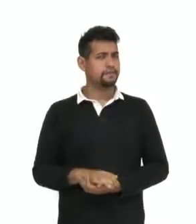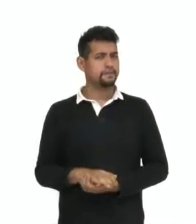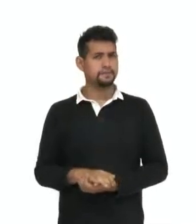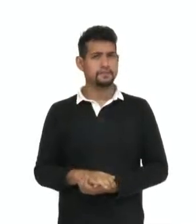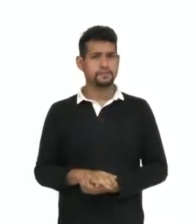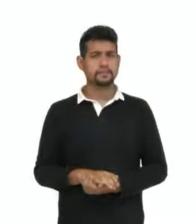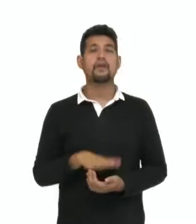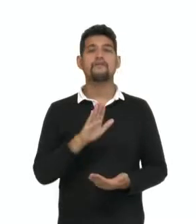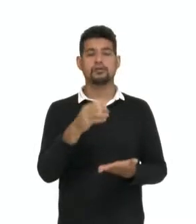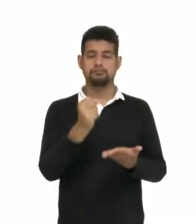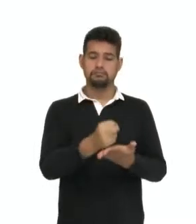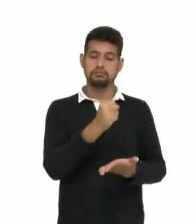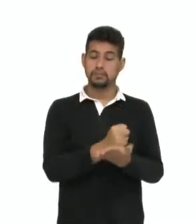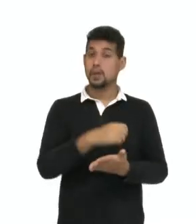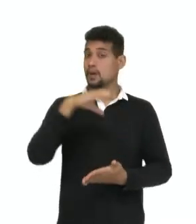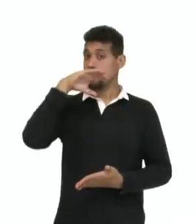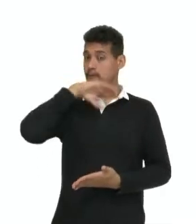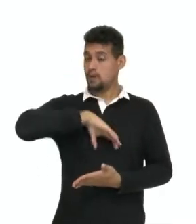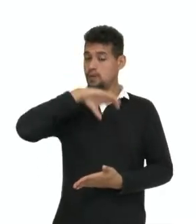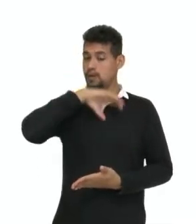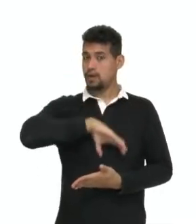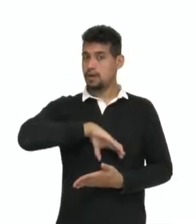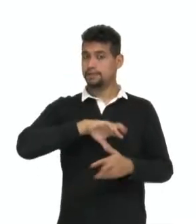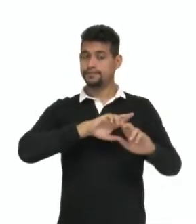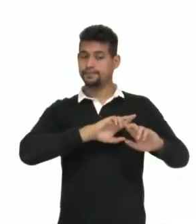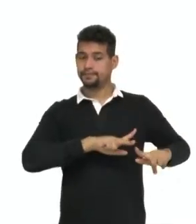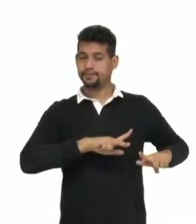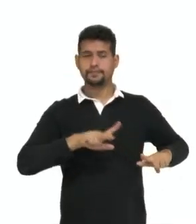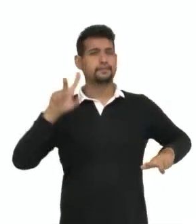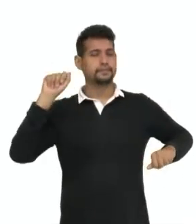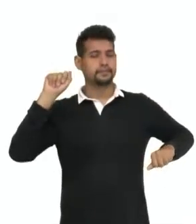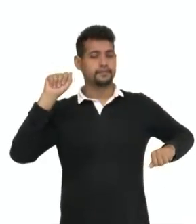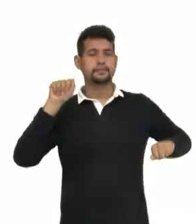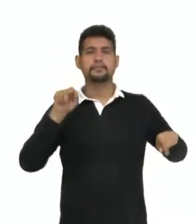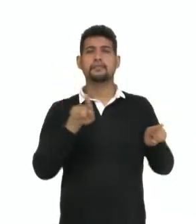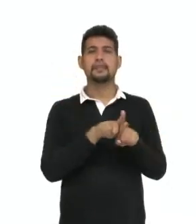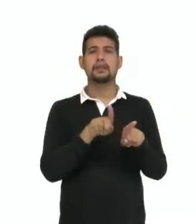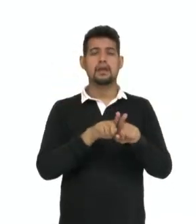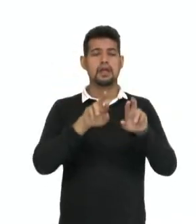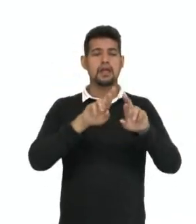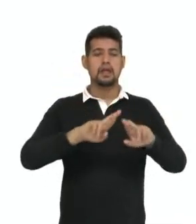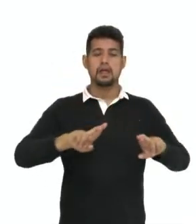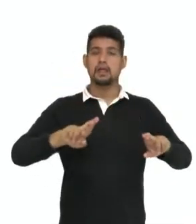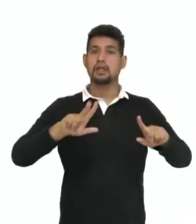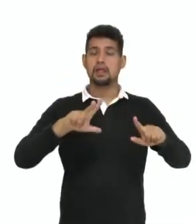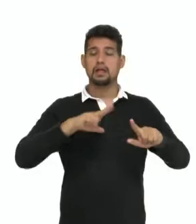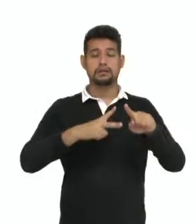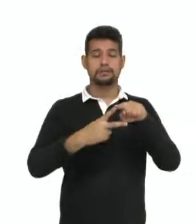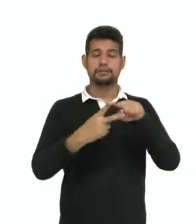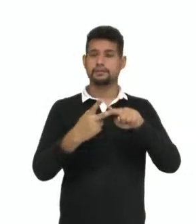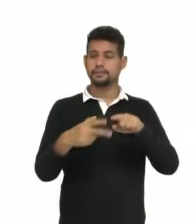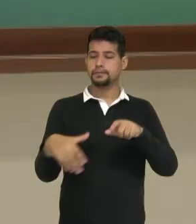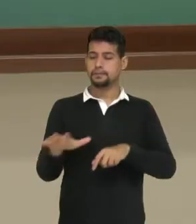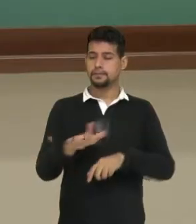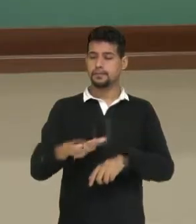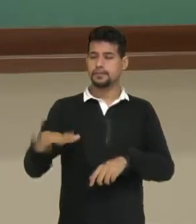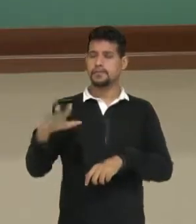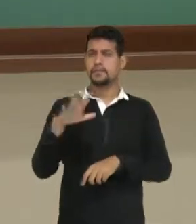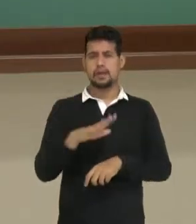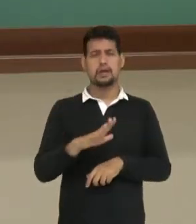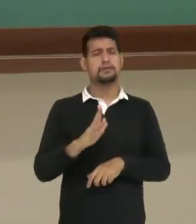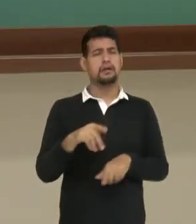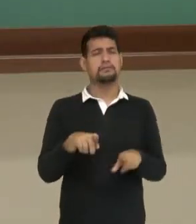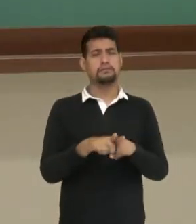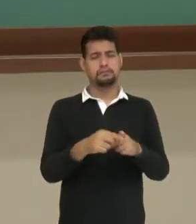Foi assinado entre Portugal e Espanha e dividia as terras descobertas entre os dois reinos. Então, o Tratado de Tordesilhas,